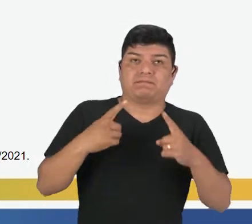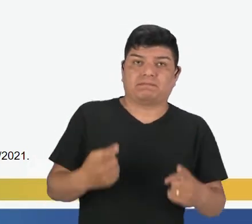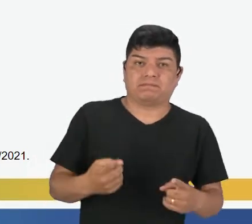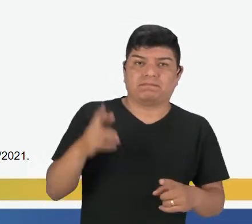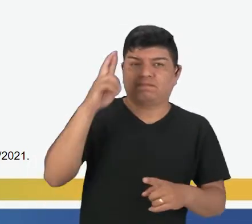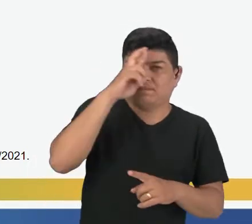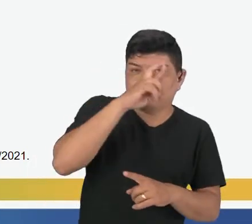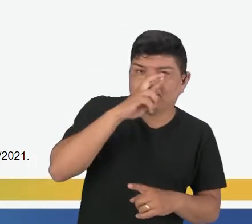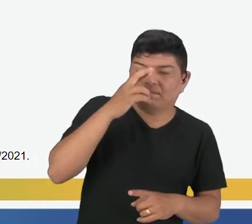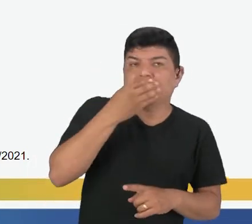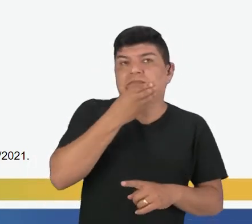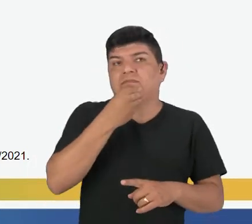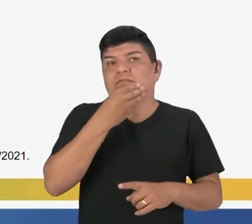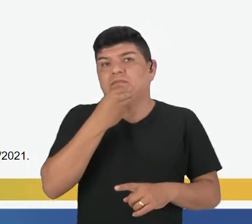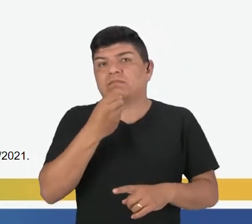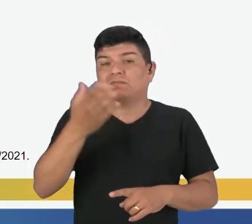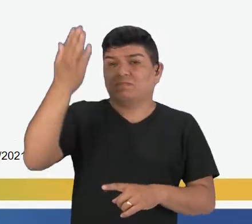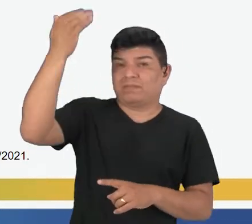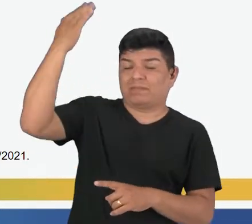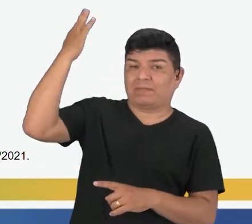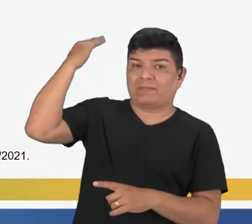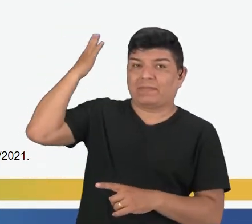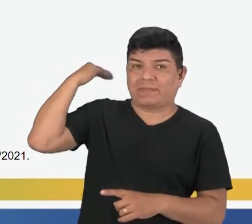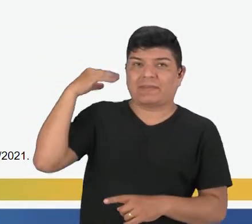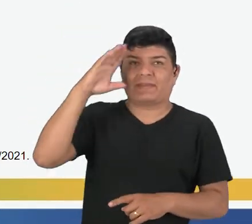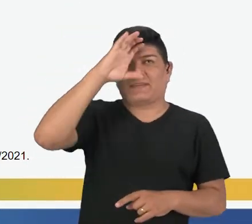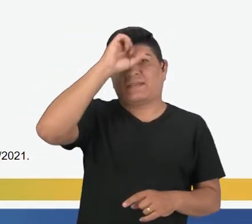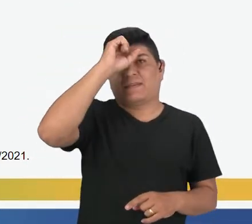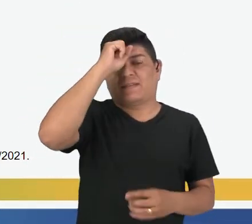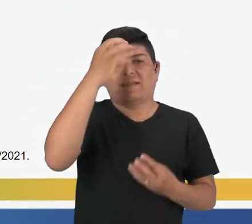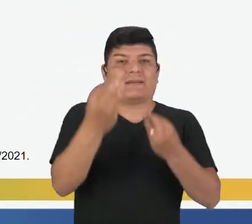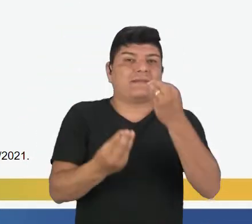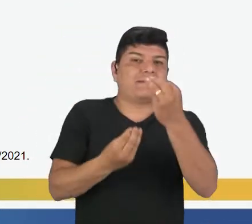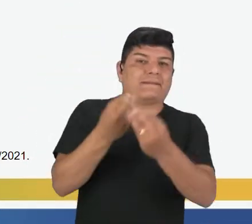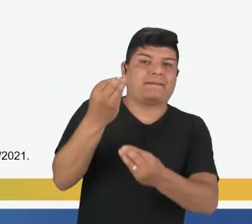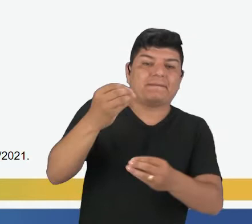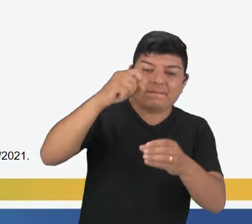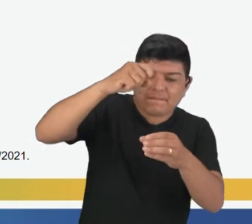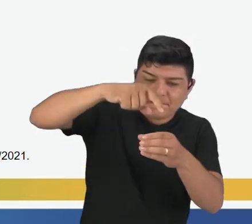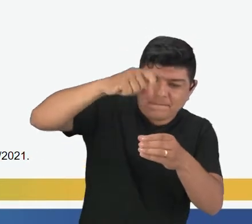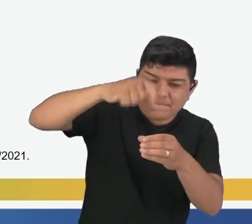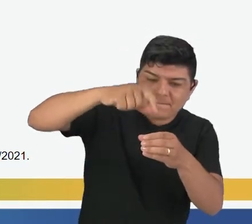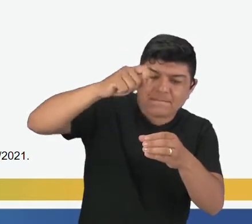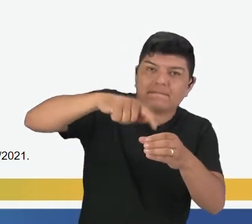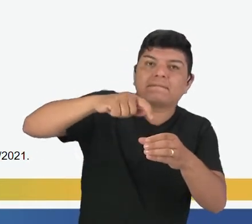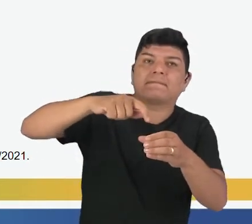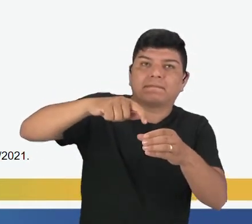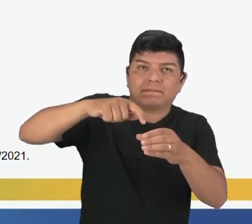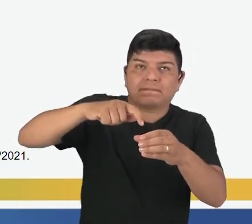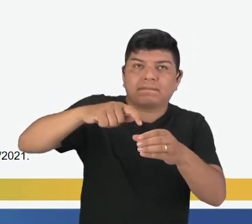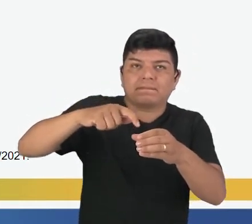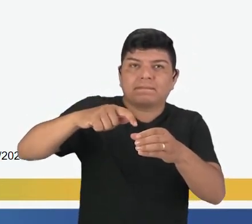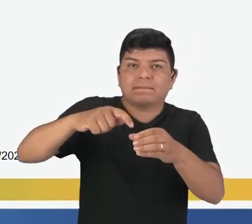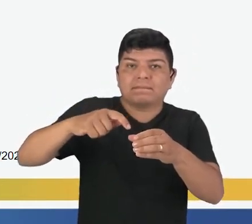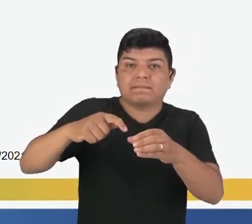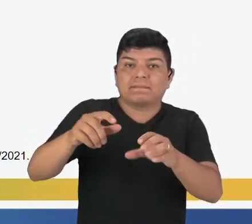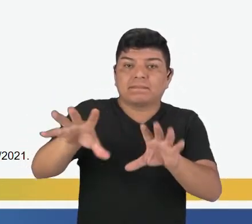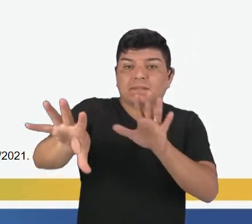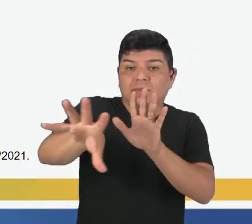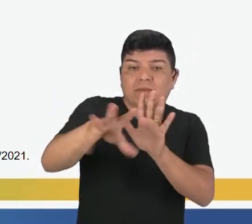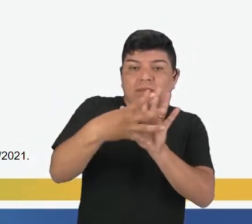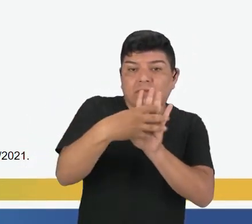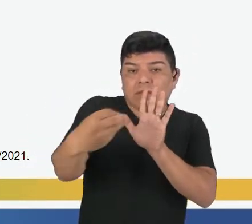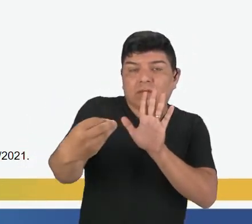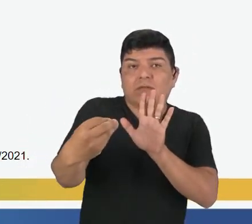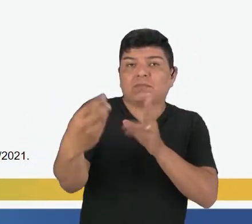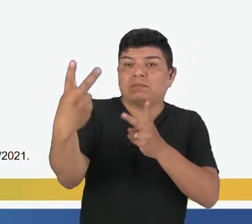bom observador, o homem primitivo aprendeu como germinava as sementes e, imitando a natureza,